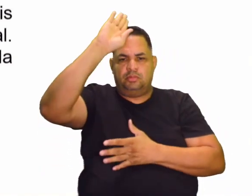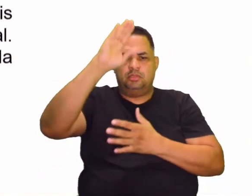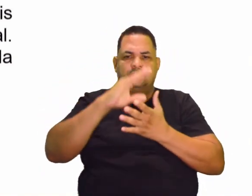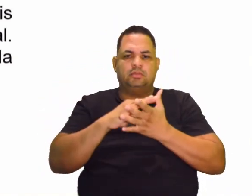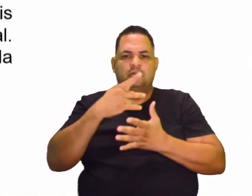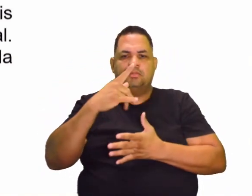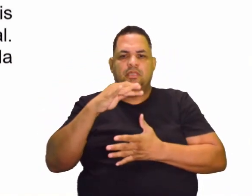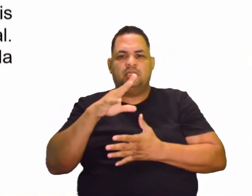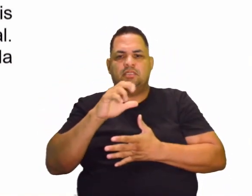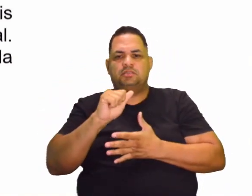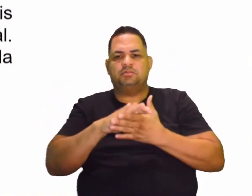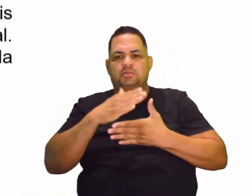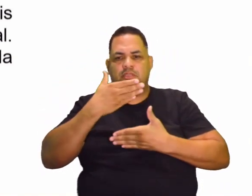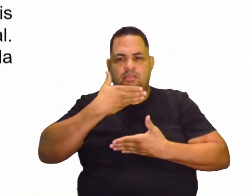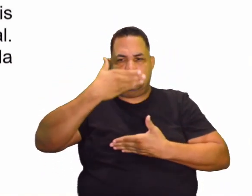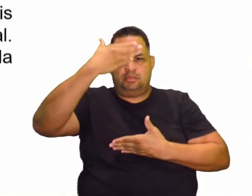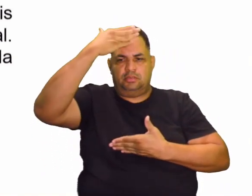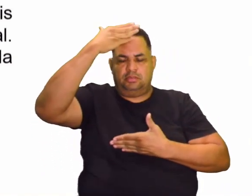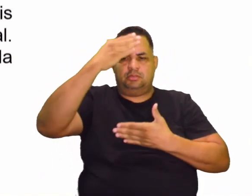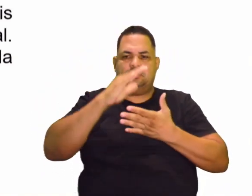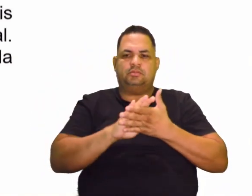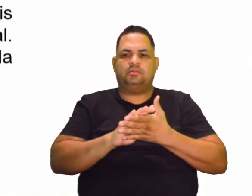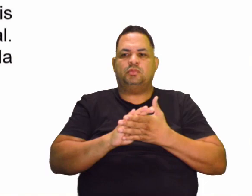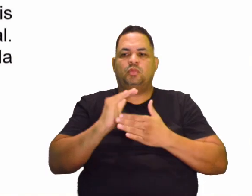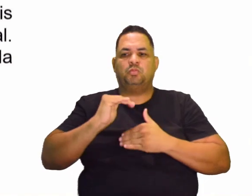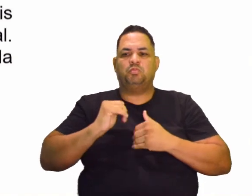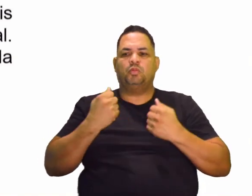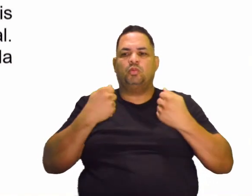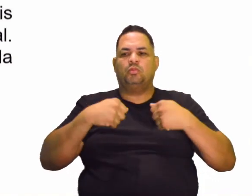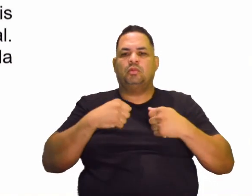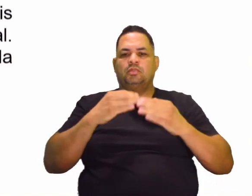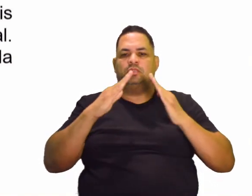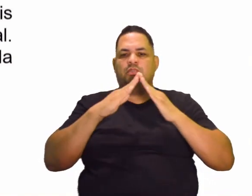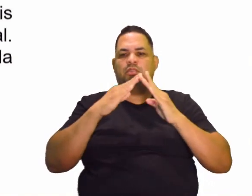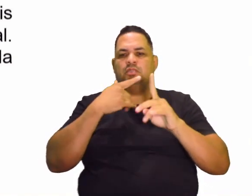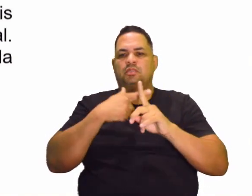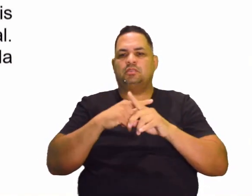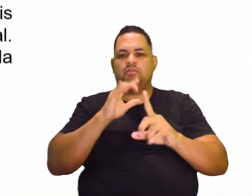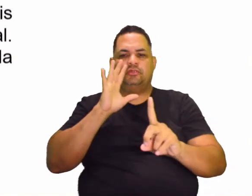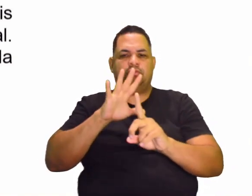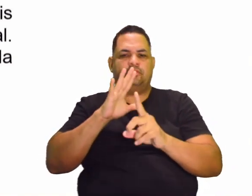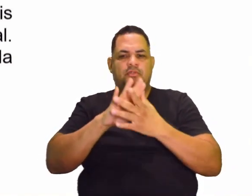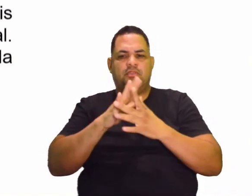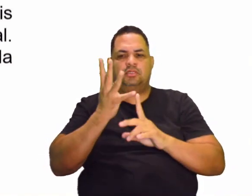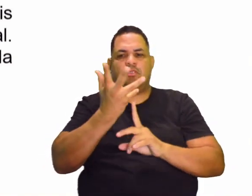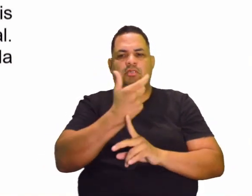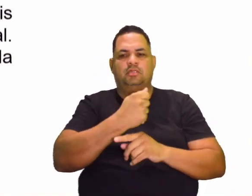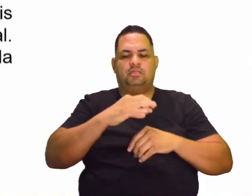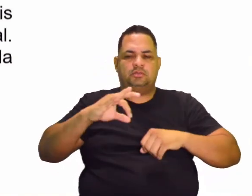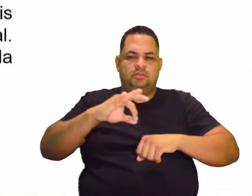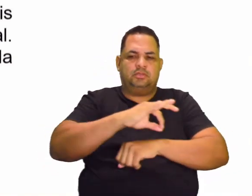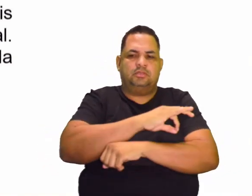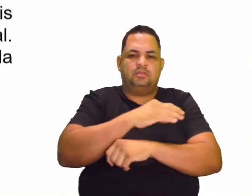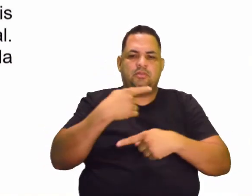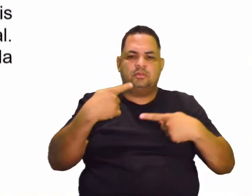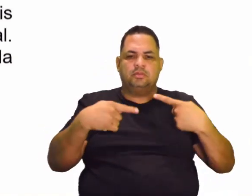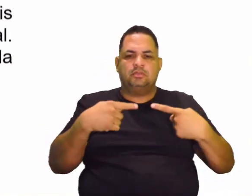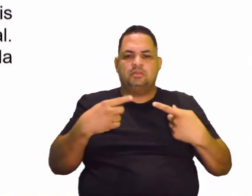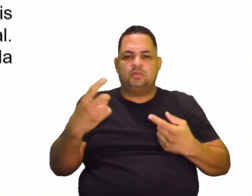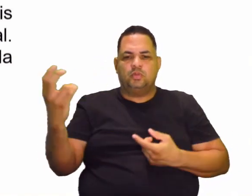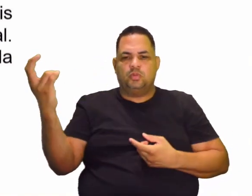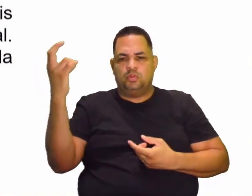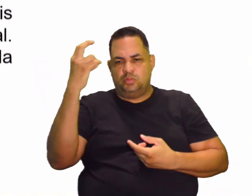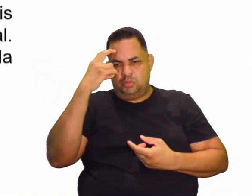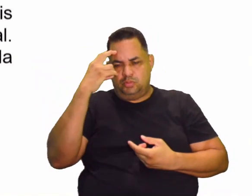soberania da igreja interfere, então, nas artes, na arquitetura, política, cultura, filosofia e guerras. Um artista